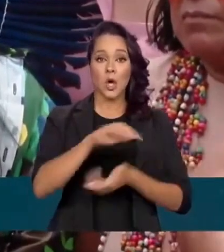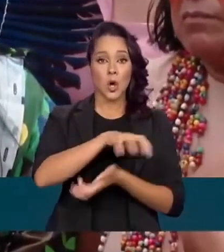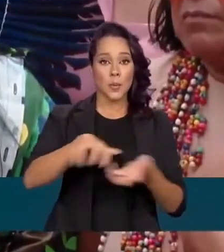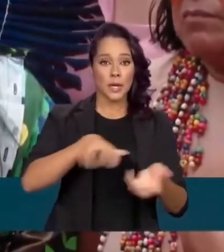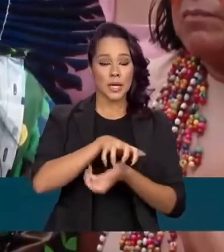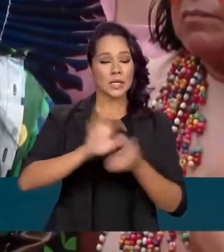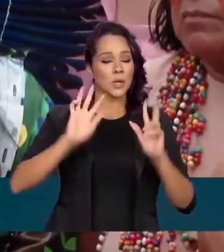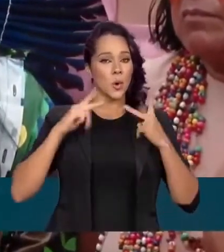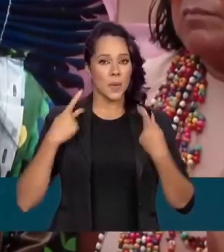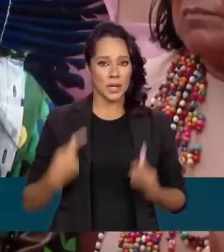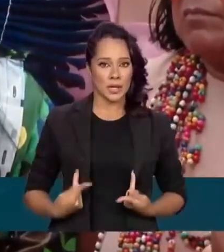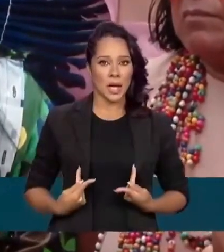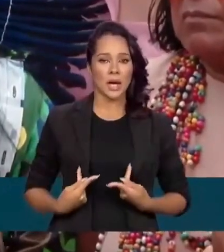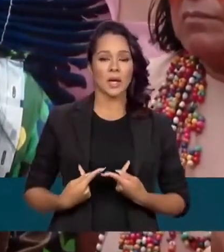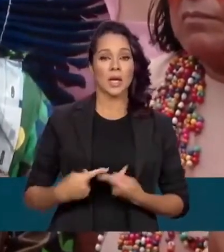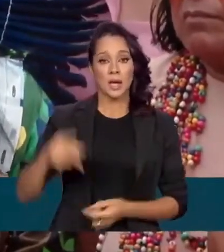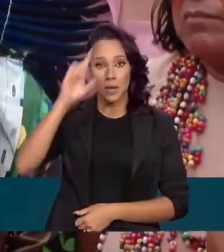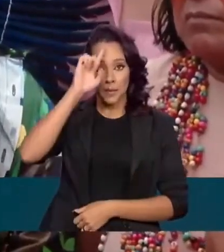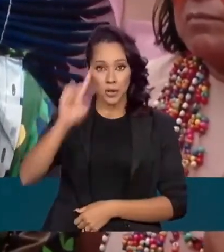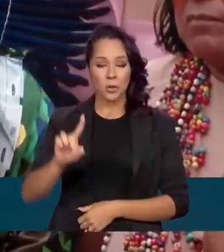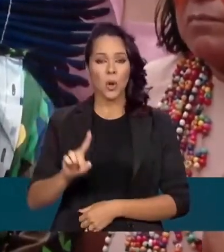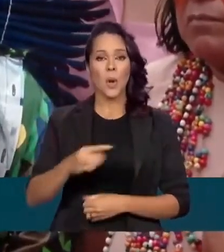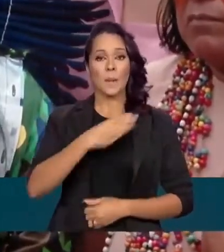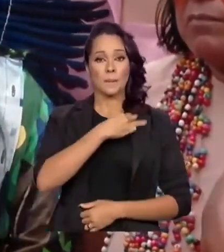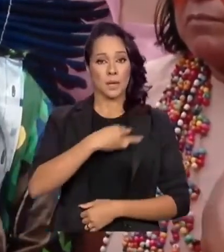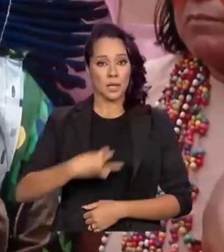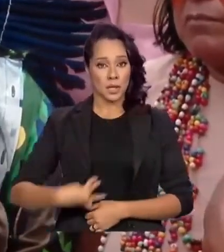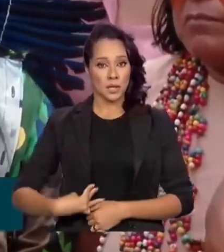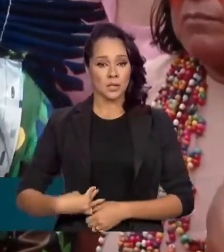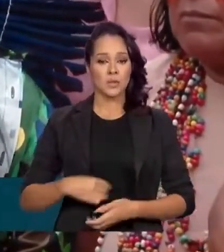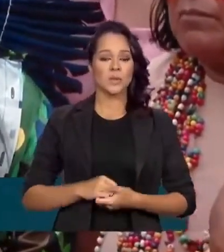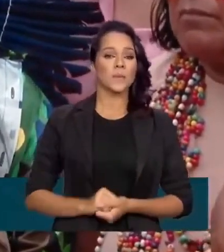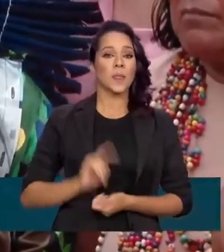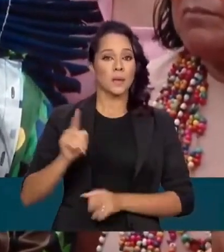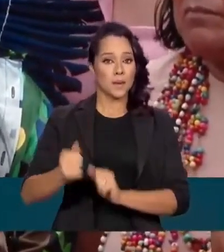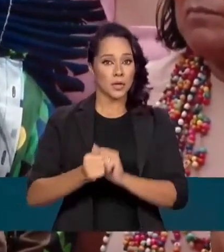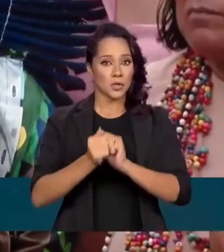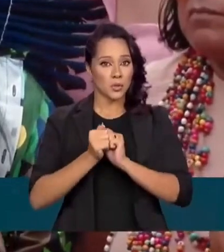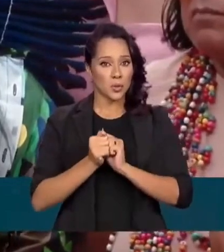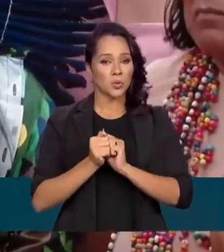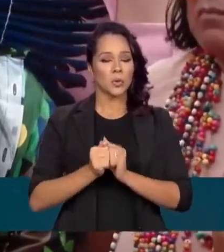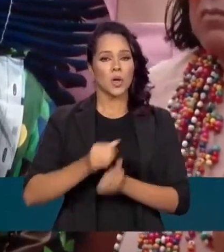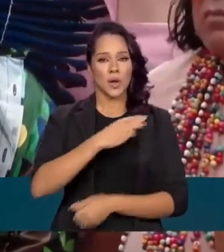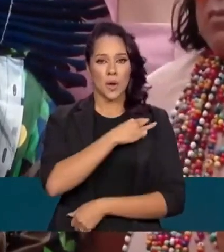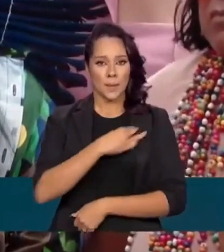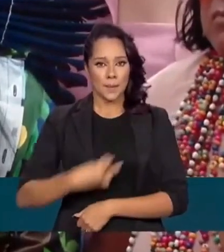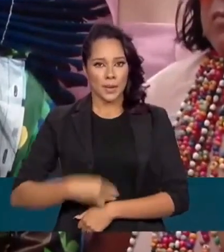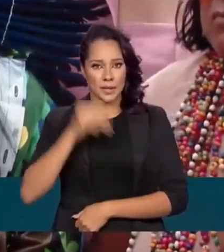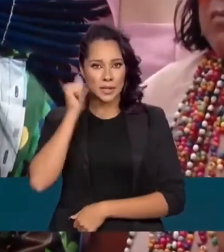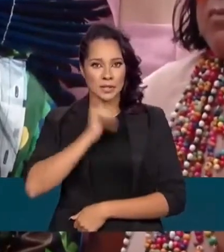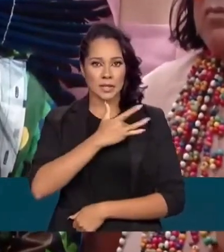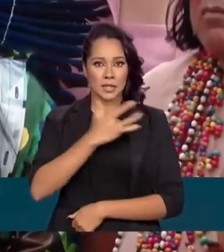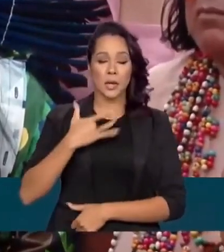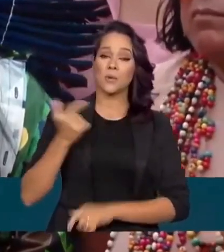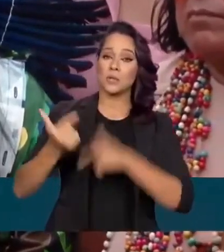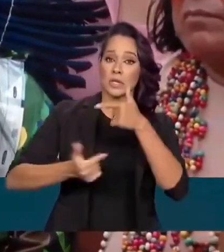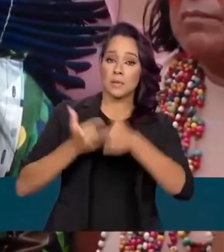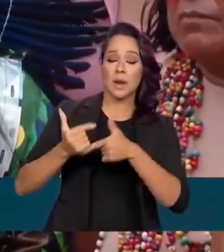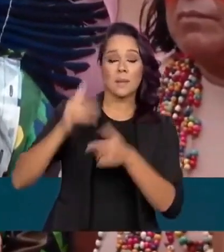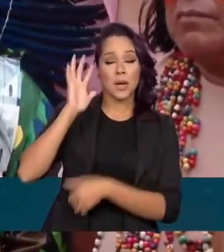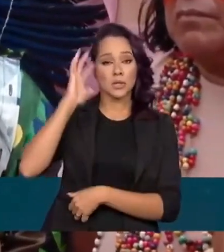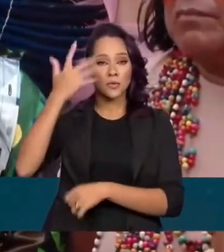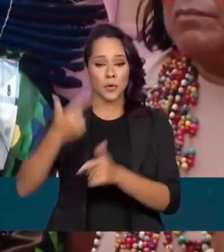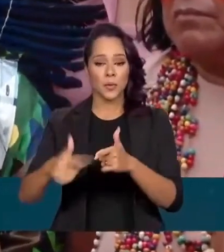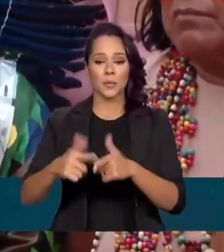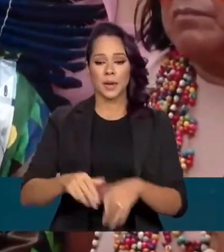crise humanitária e designou ministros para, junto com a ministra da Saúde, trabalharem nas